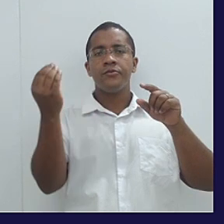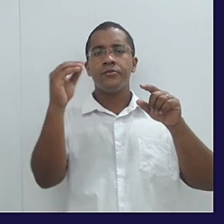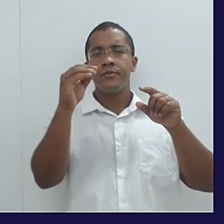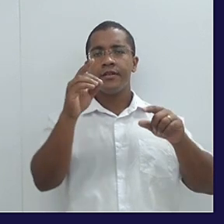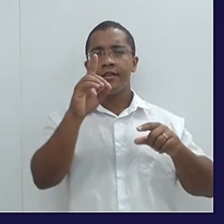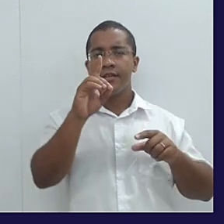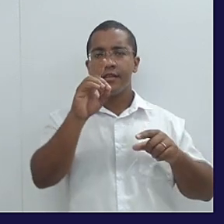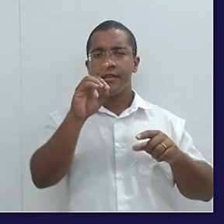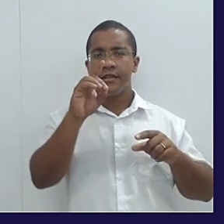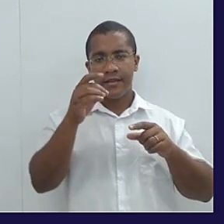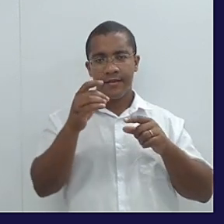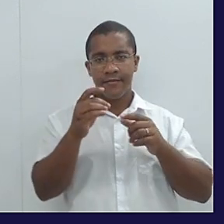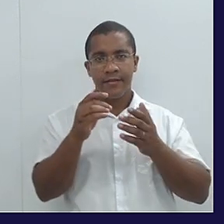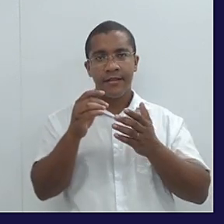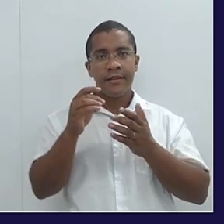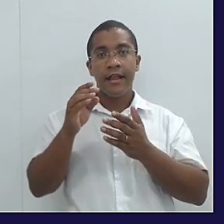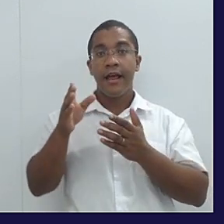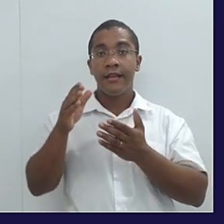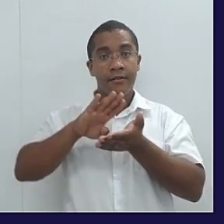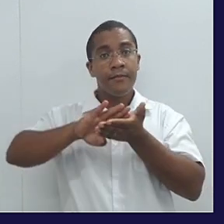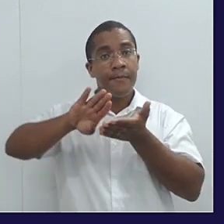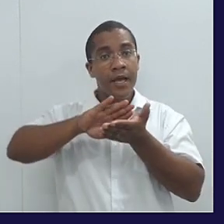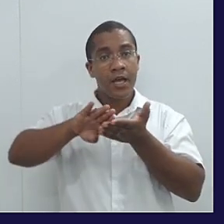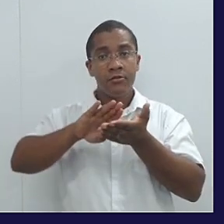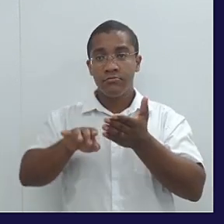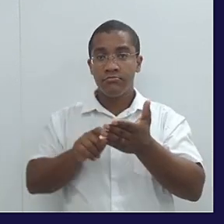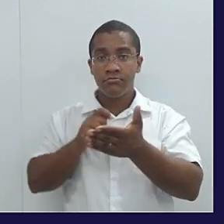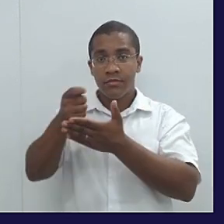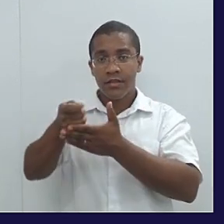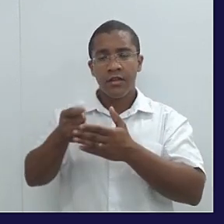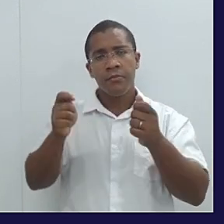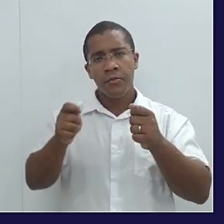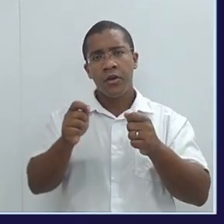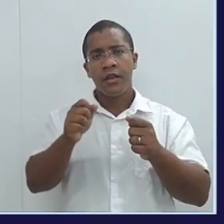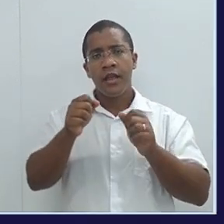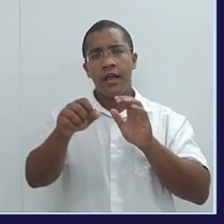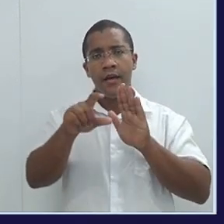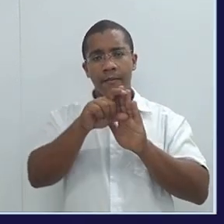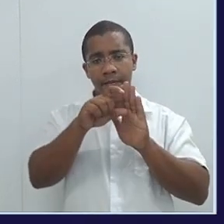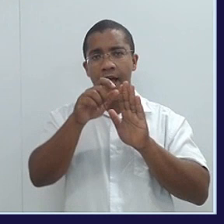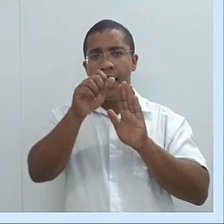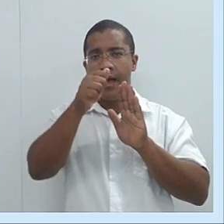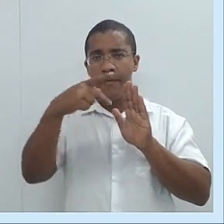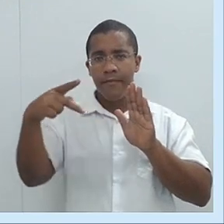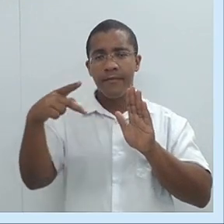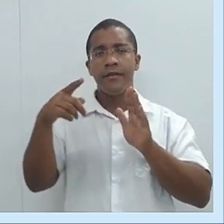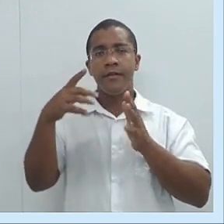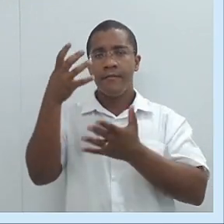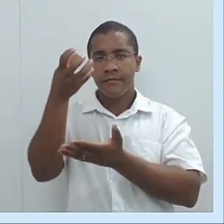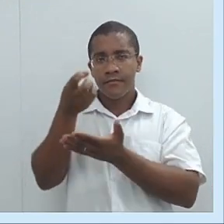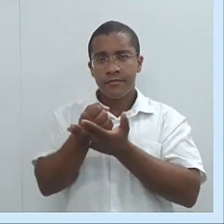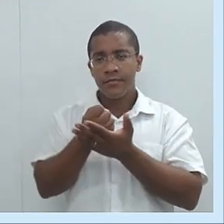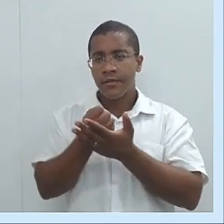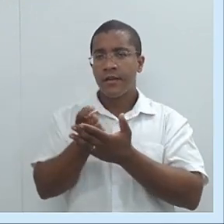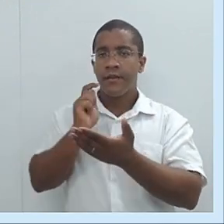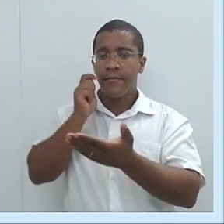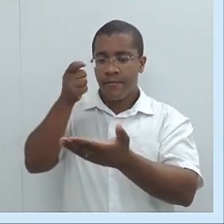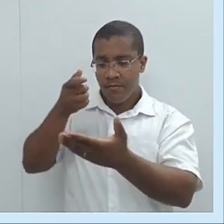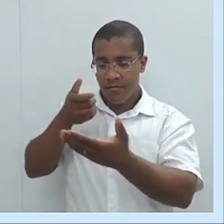automático, né? Através desse código de barra, você pode utilizar aí um aplicativo do teu celular com a